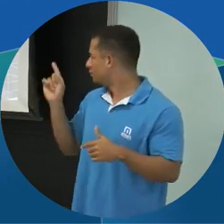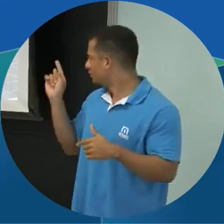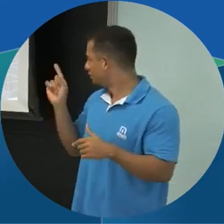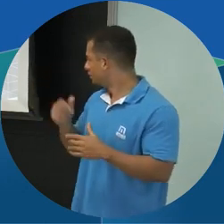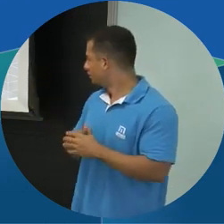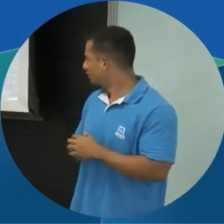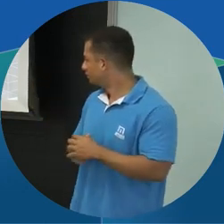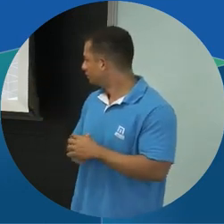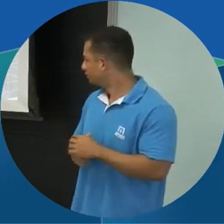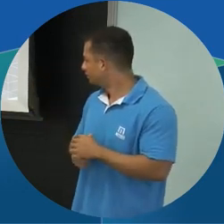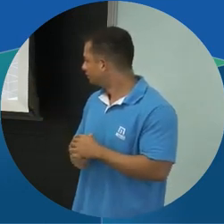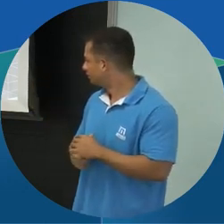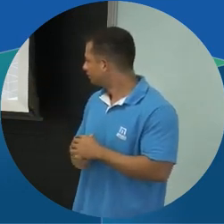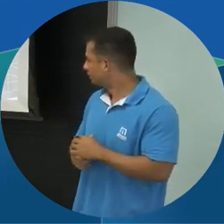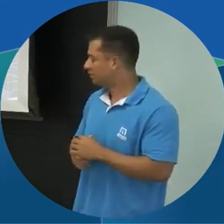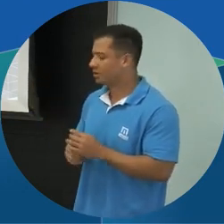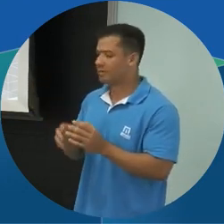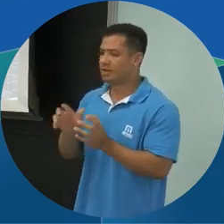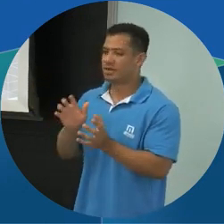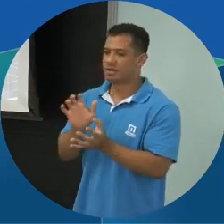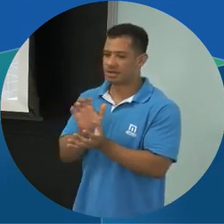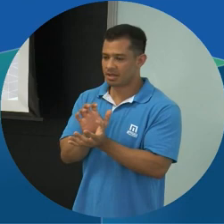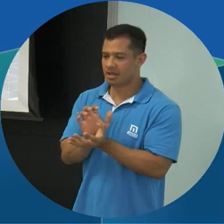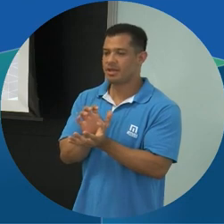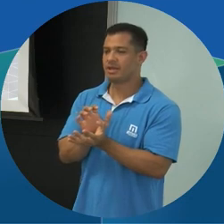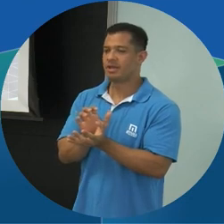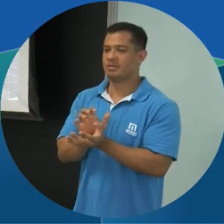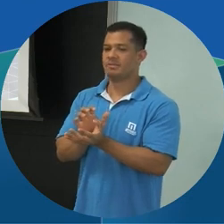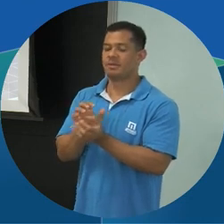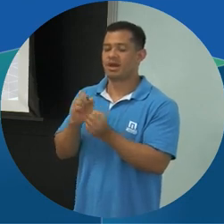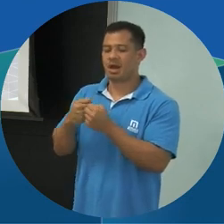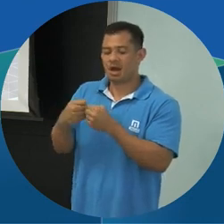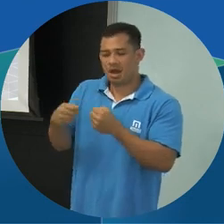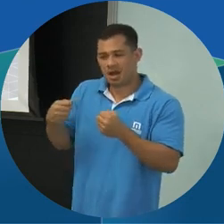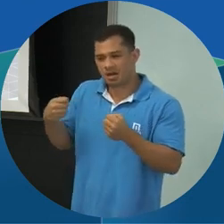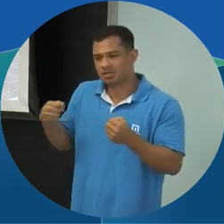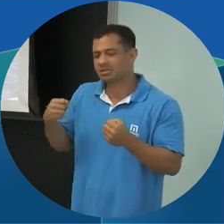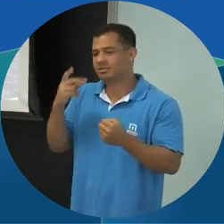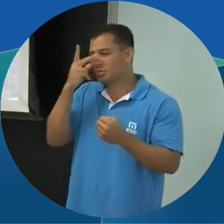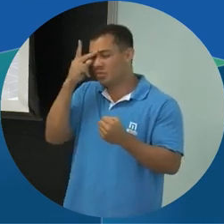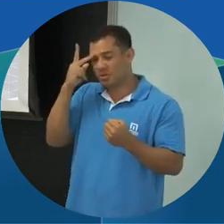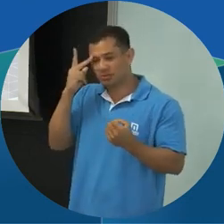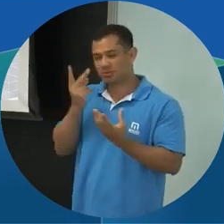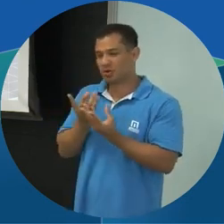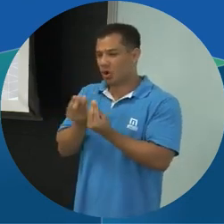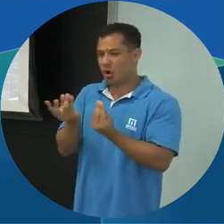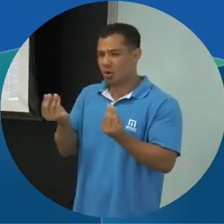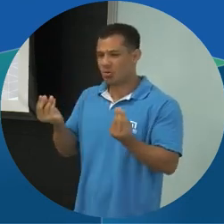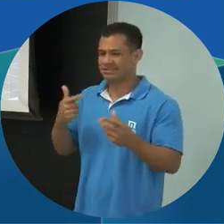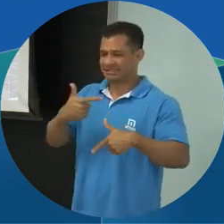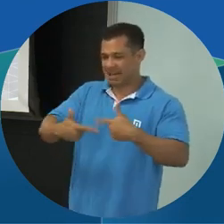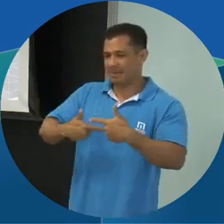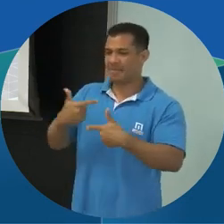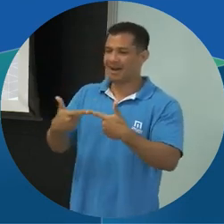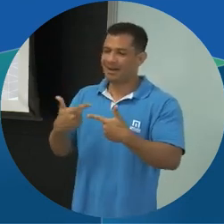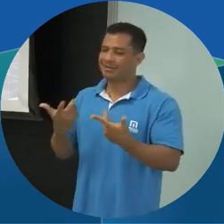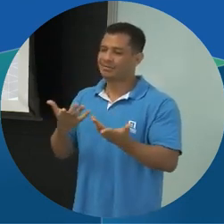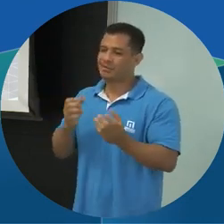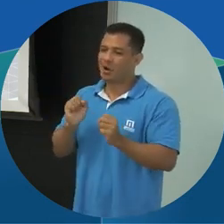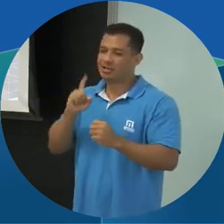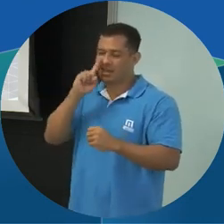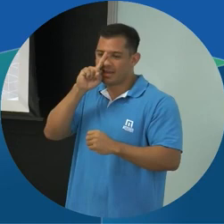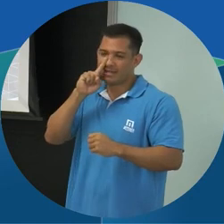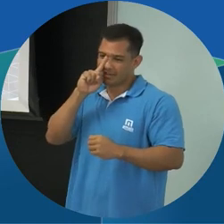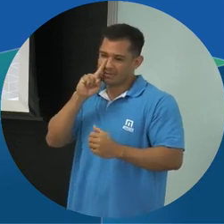tá? Ou seja, uma equipe extremamente grande, muitas pessoas aqui expostas ao risco. O